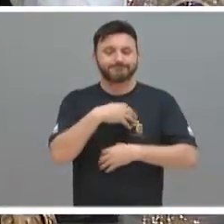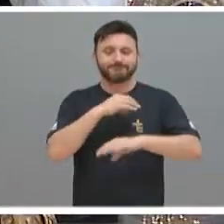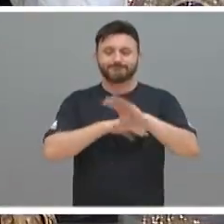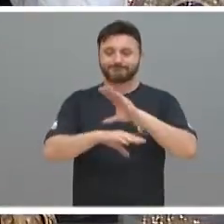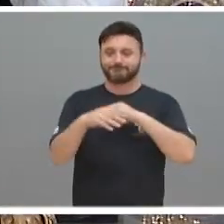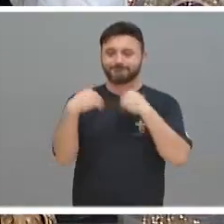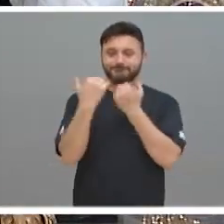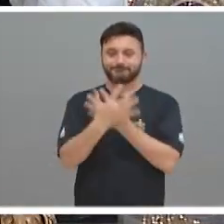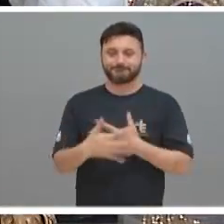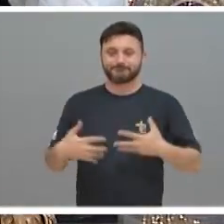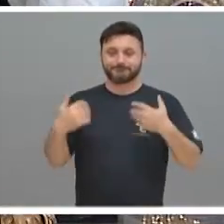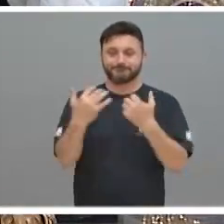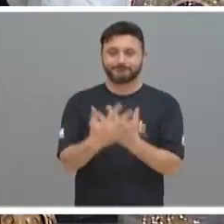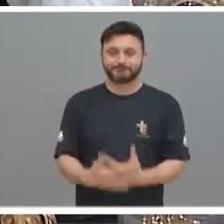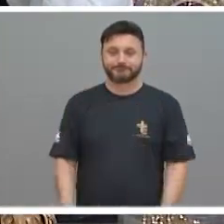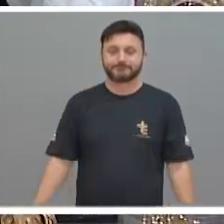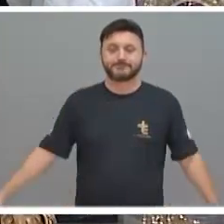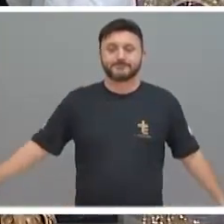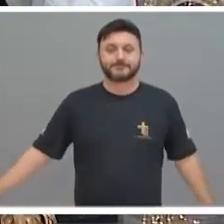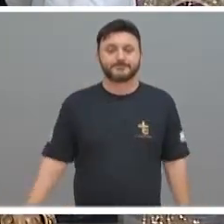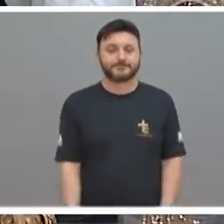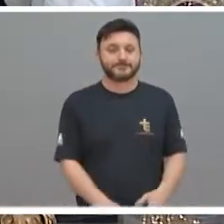Cantemos.